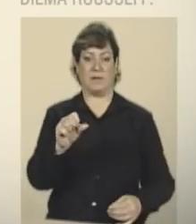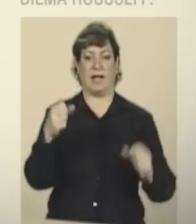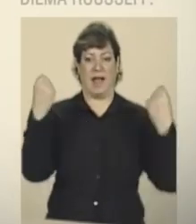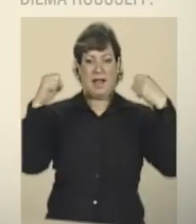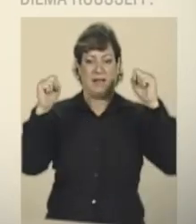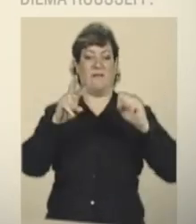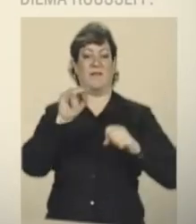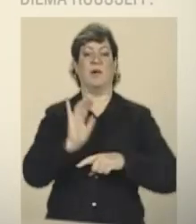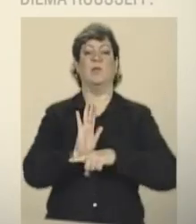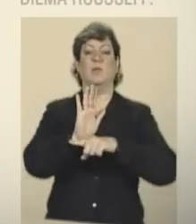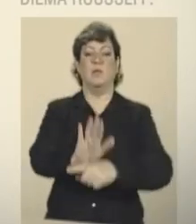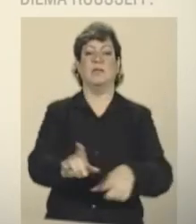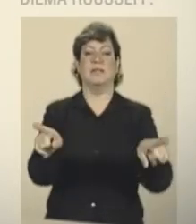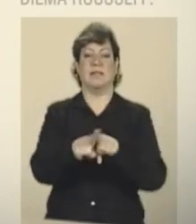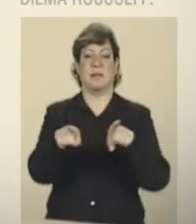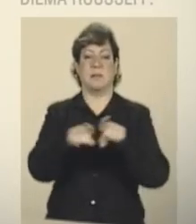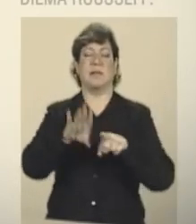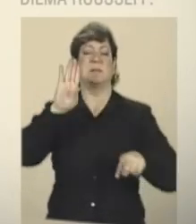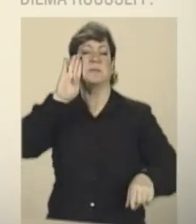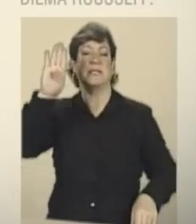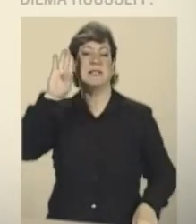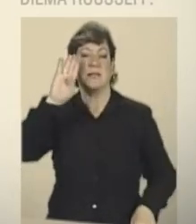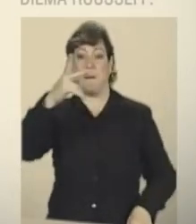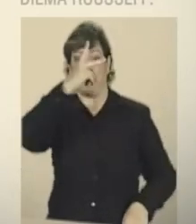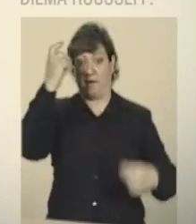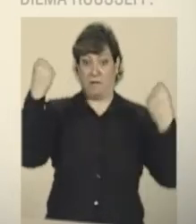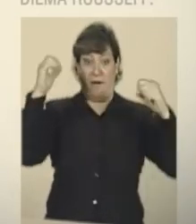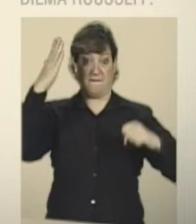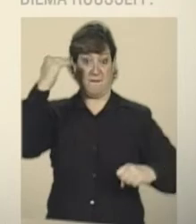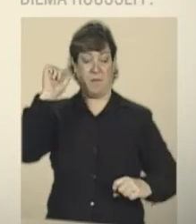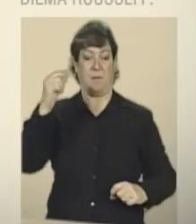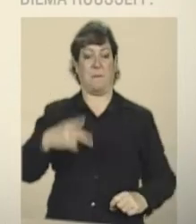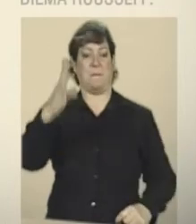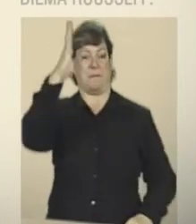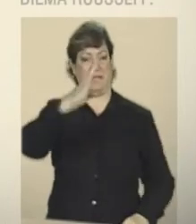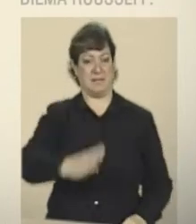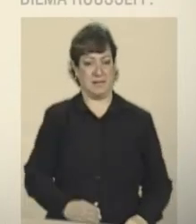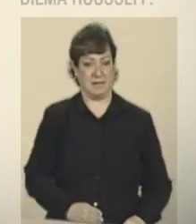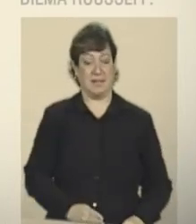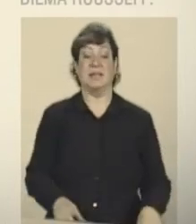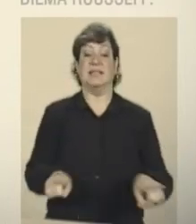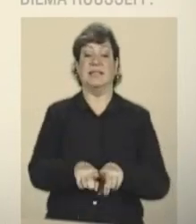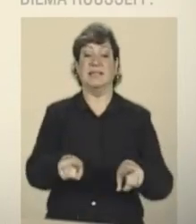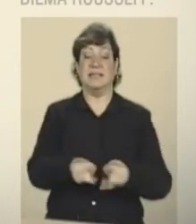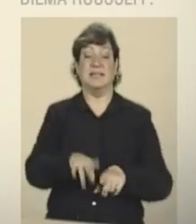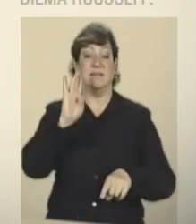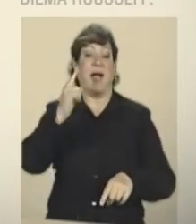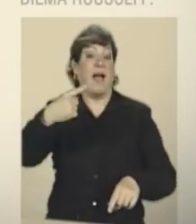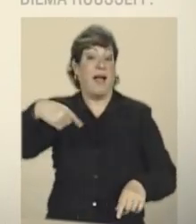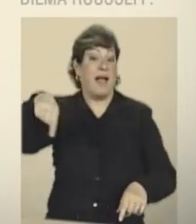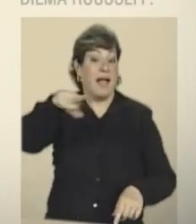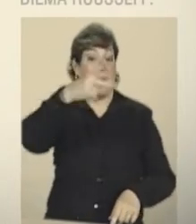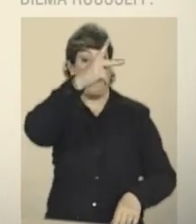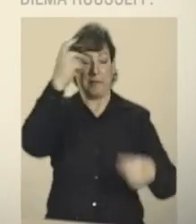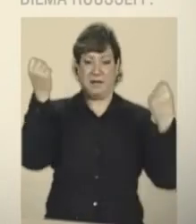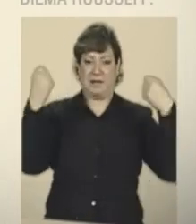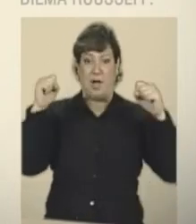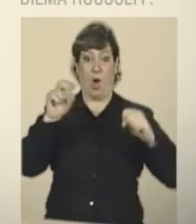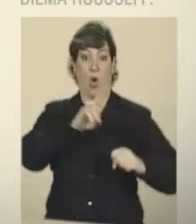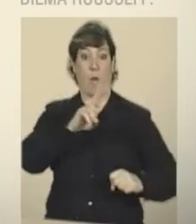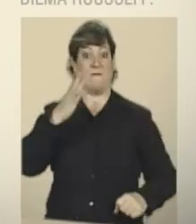vai apoiar também os principais esportistas brasileiros inclusive aqueles atletas